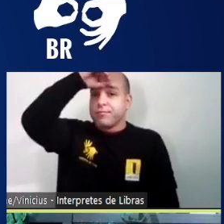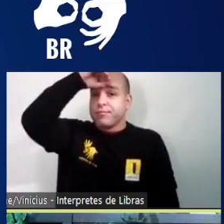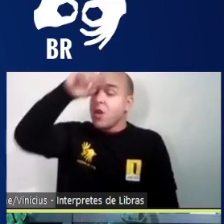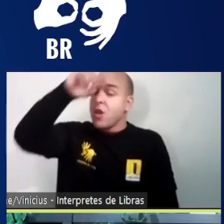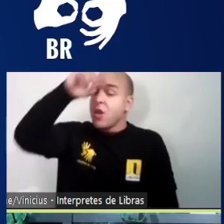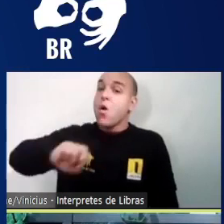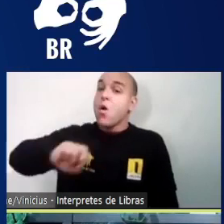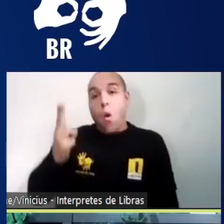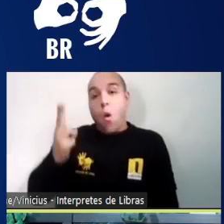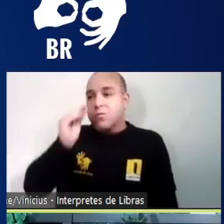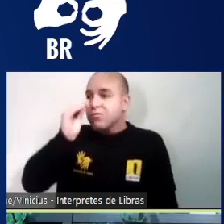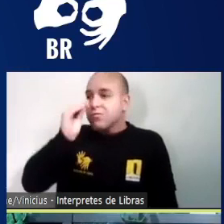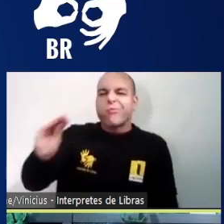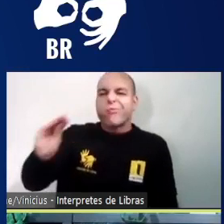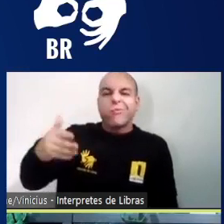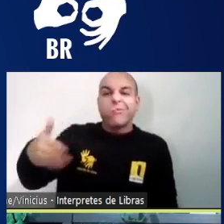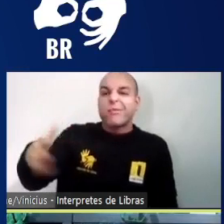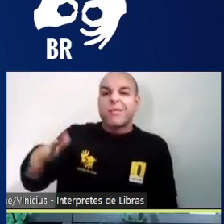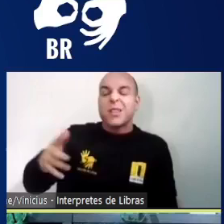outro,